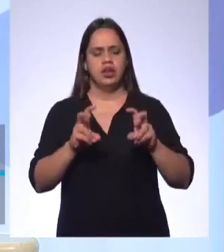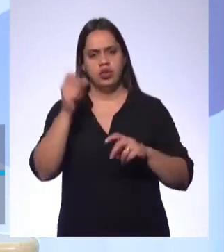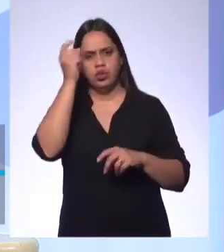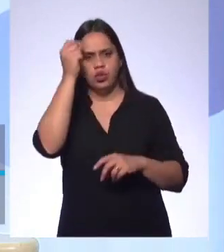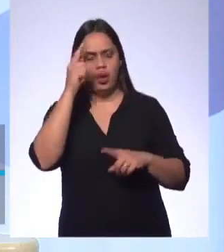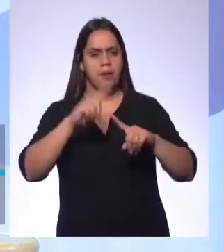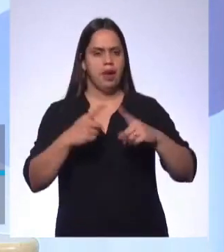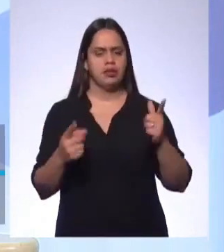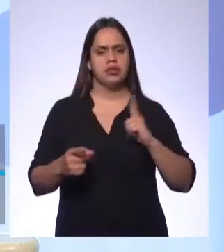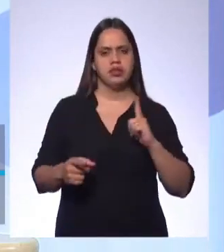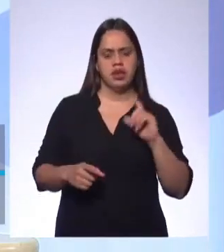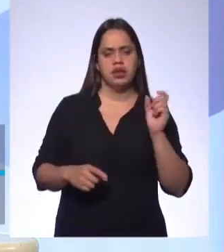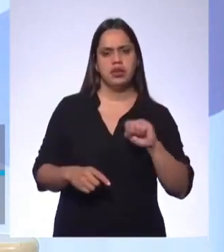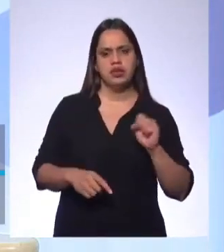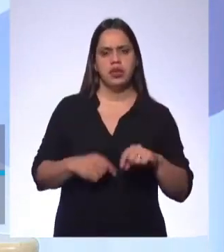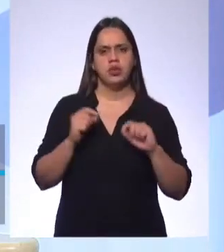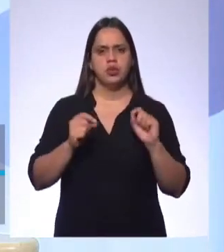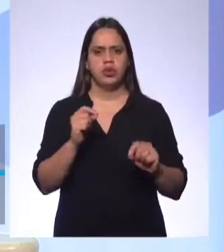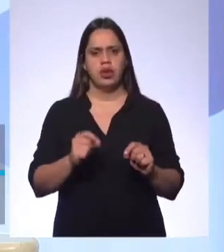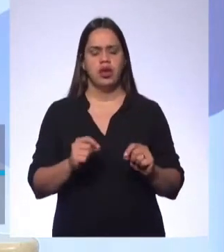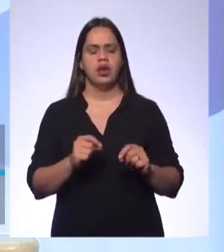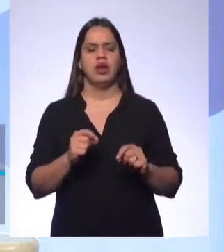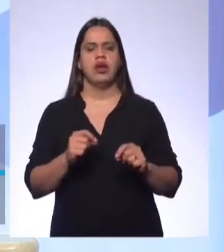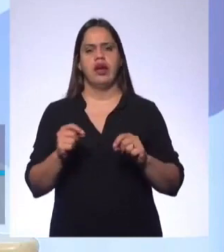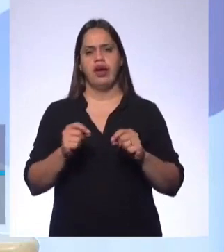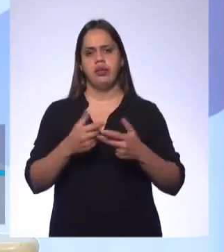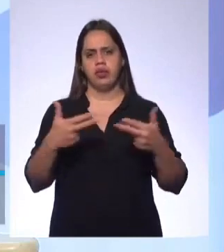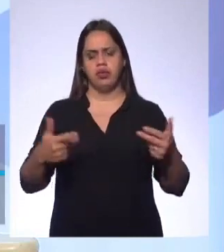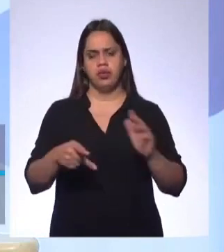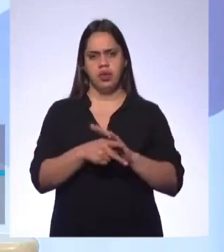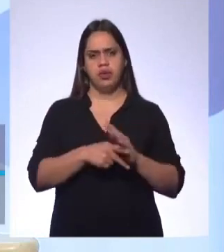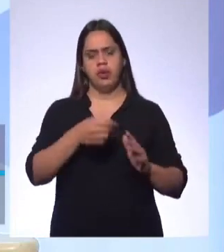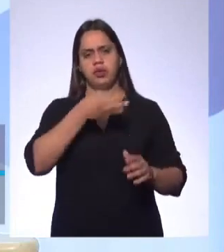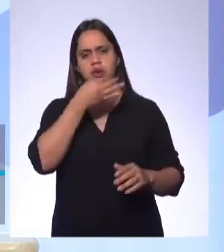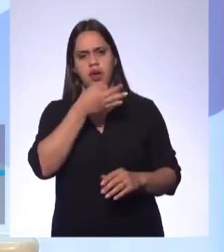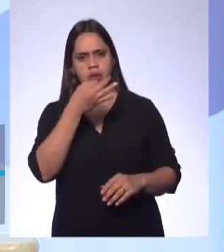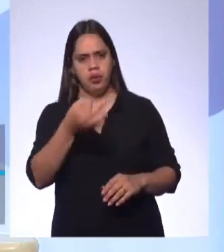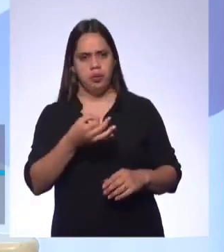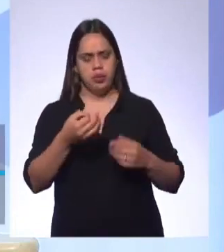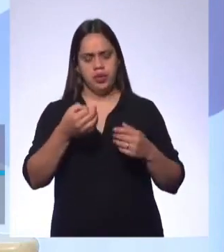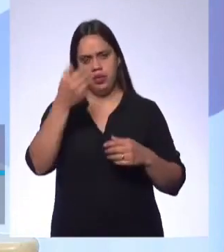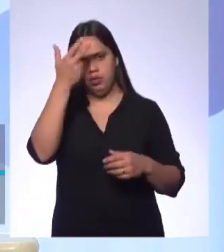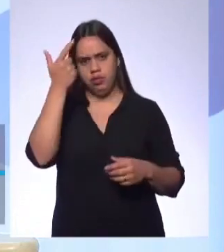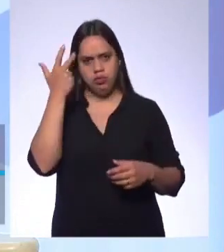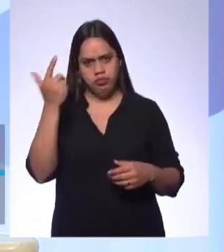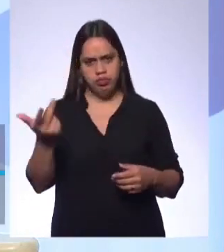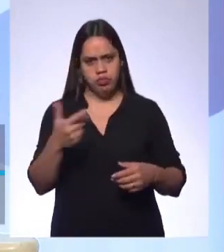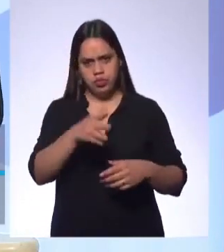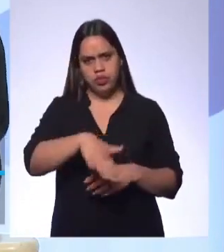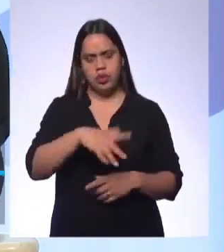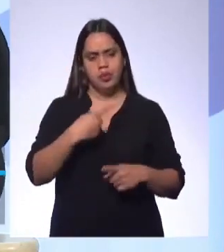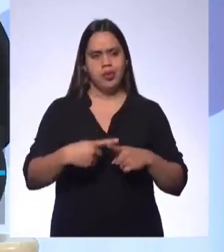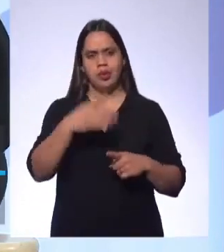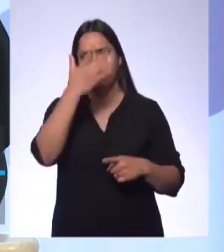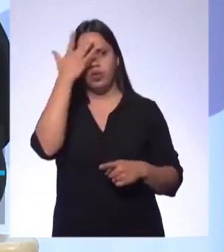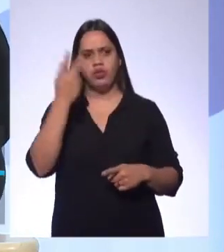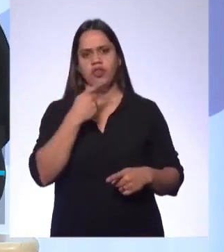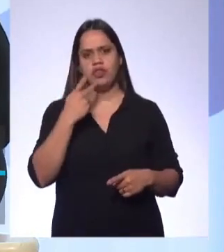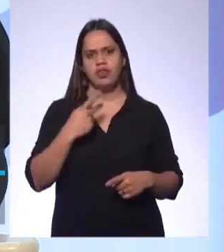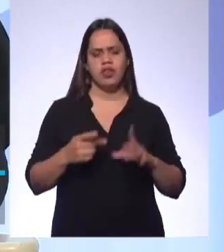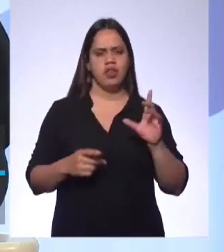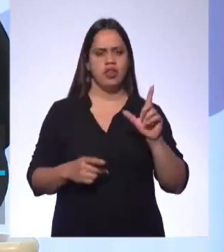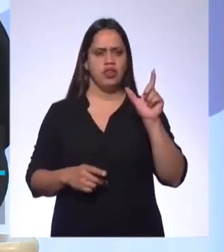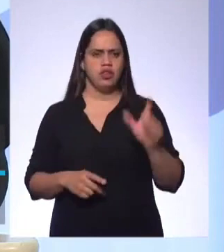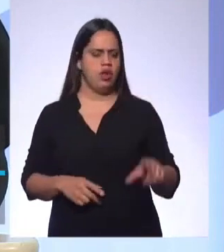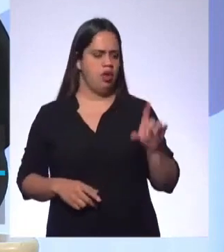Mas existe, sim, uma parte do senso comum que acaba, né, gerando esses preconceitos. Quantas vezes eu já não ouvi que só porque eu era mulher, provavelmente eu